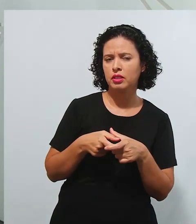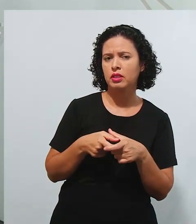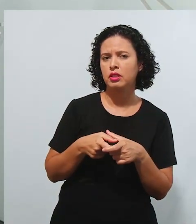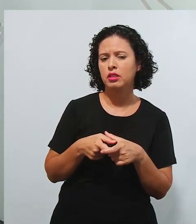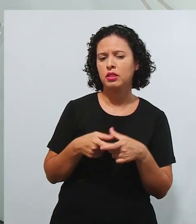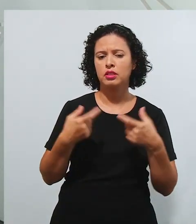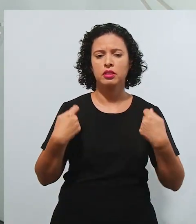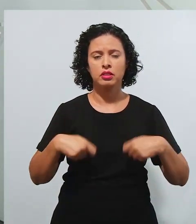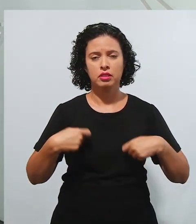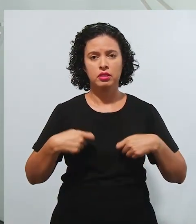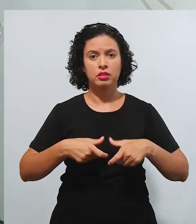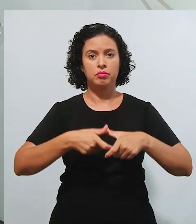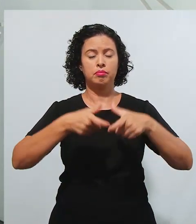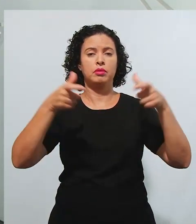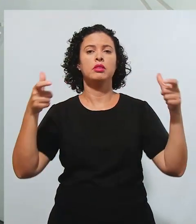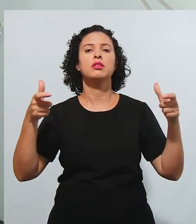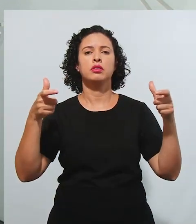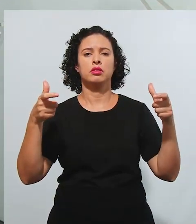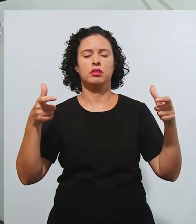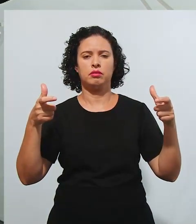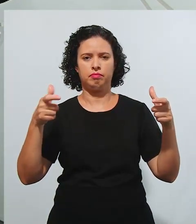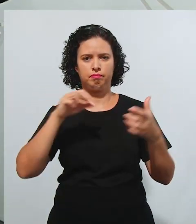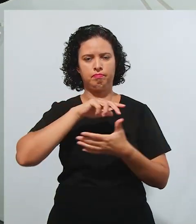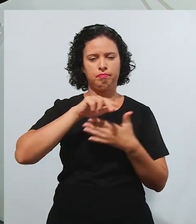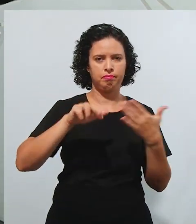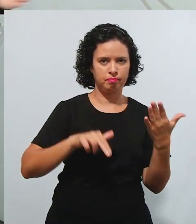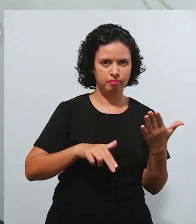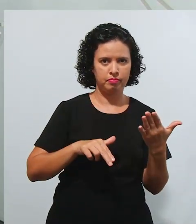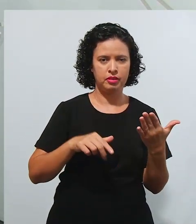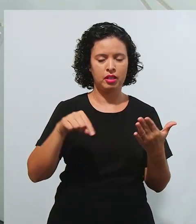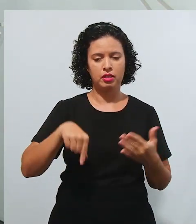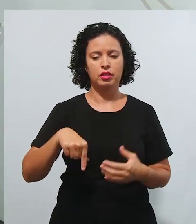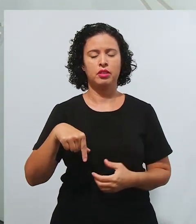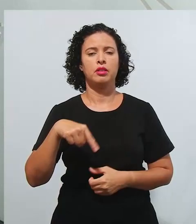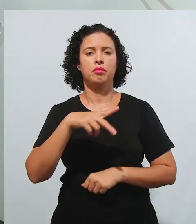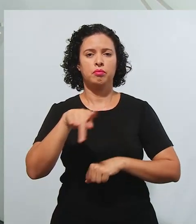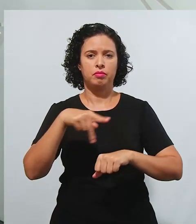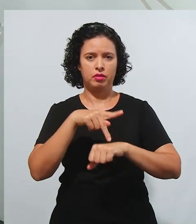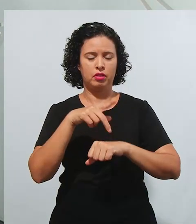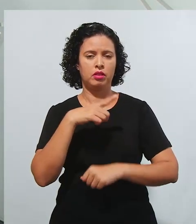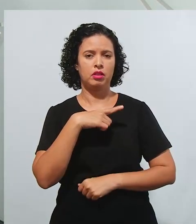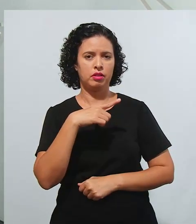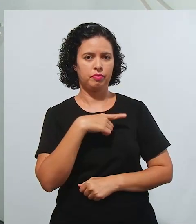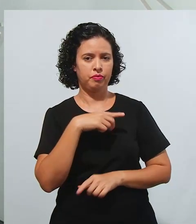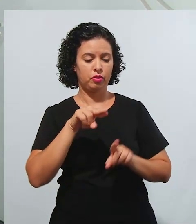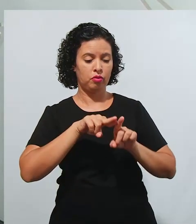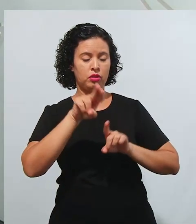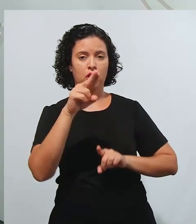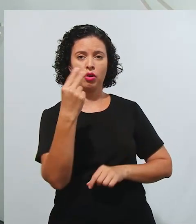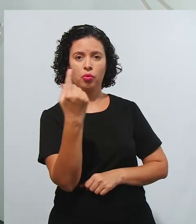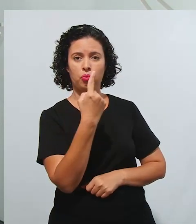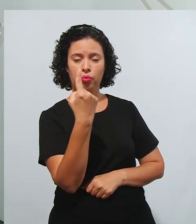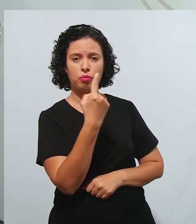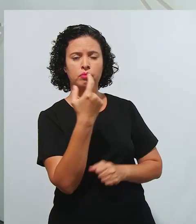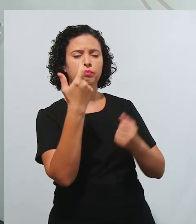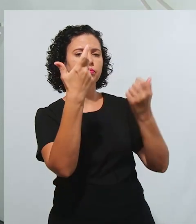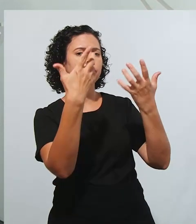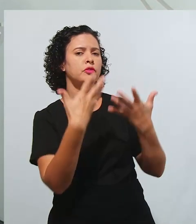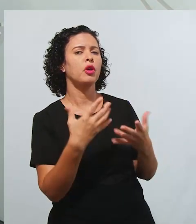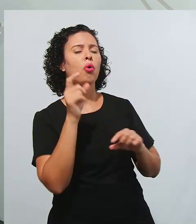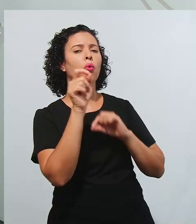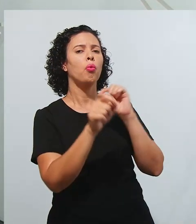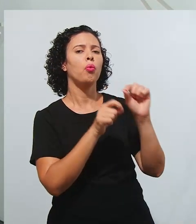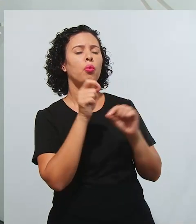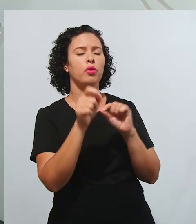mediante necessidades tão imensas e diversas que o nosso país tem. Na nossa unidade 1, nós falamos um pouco sobre o que a